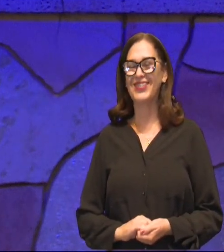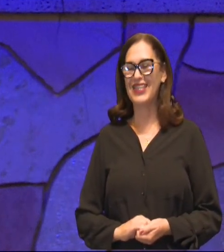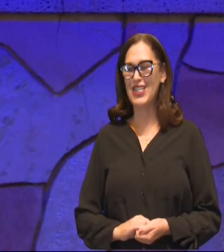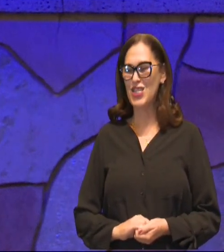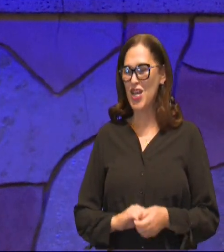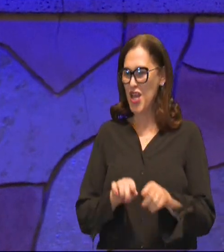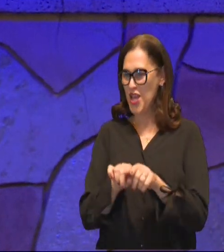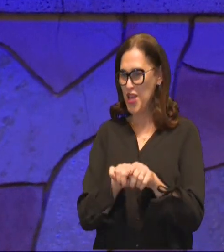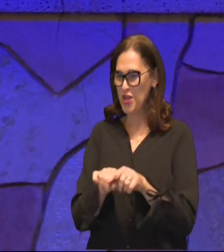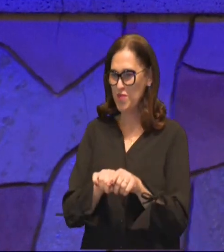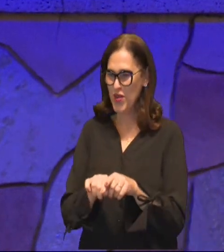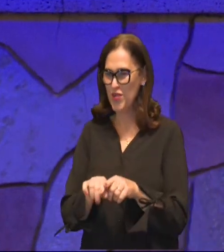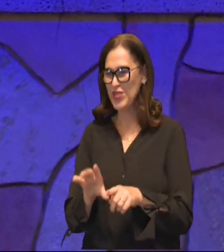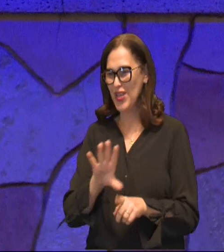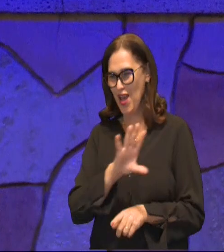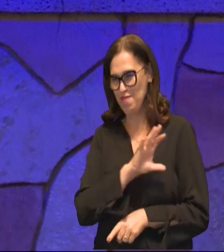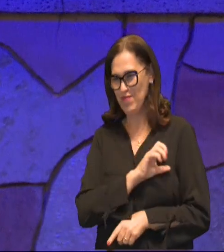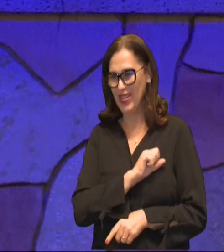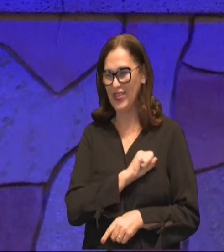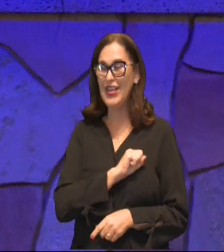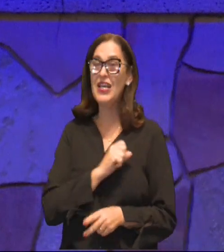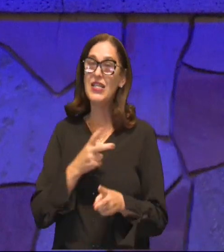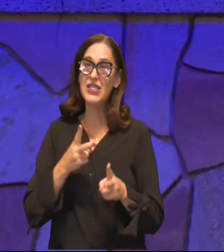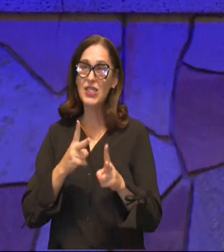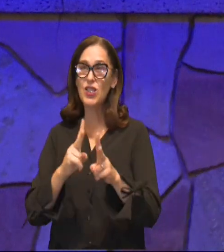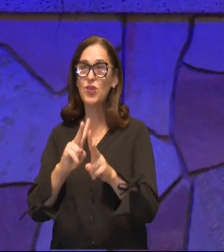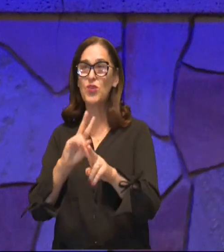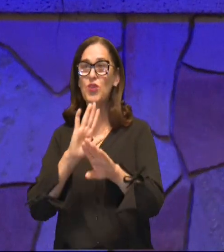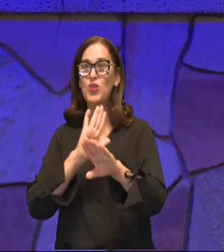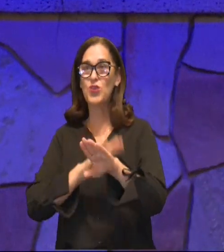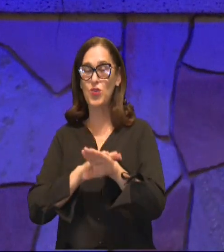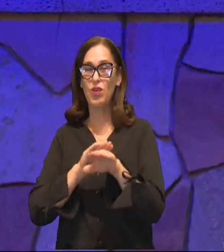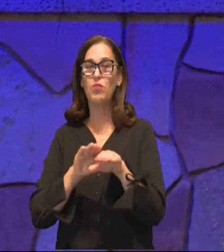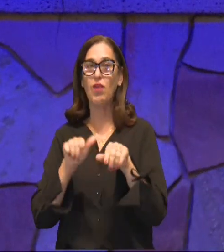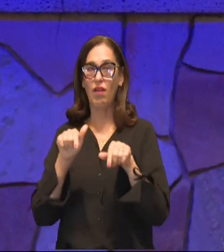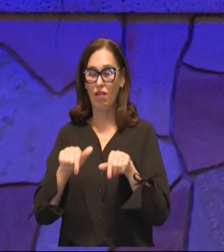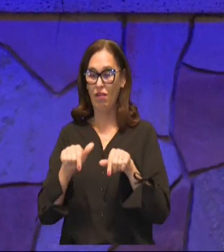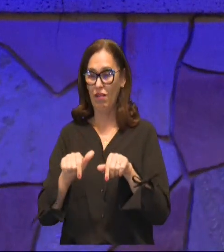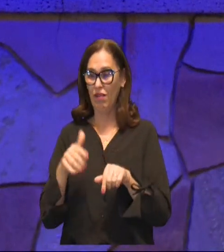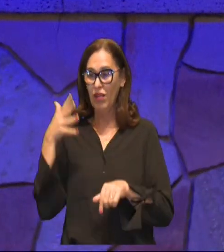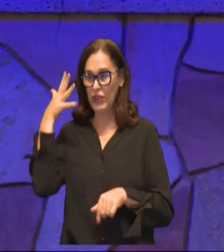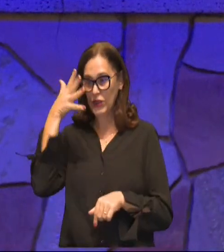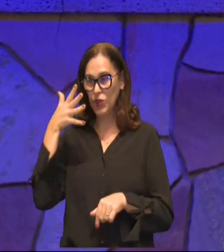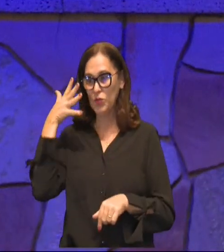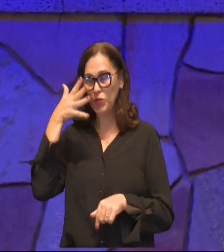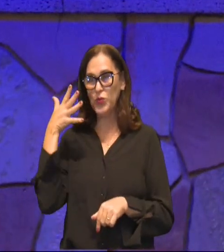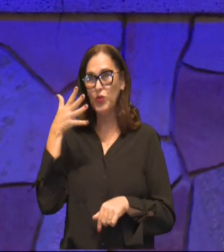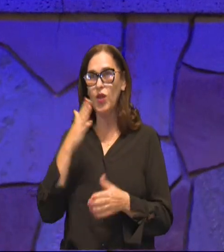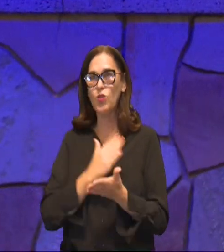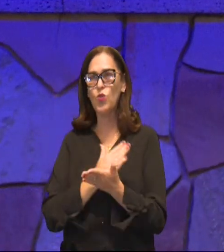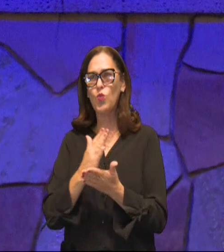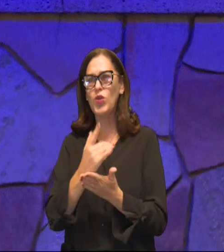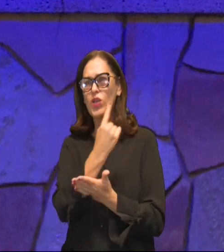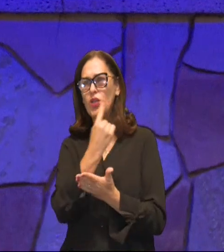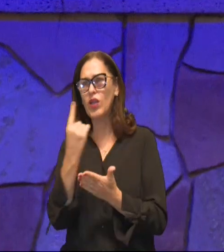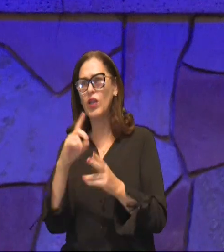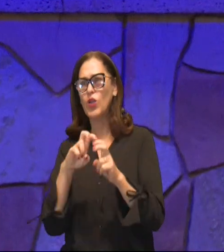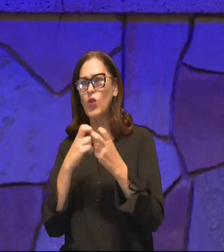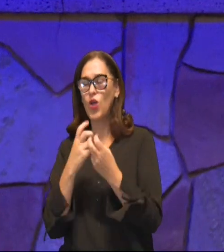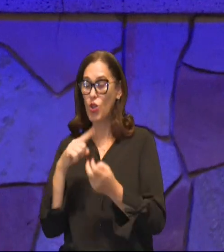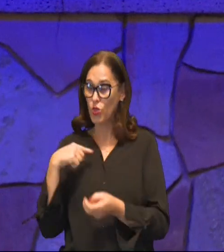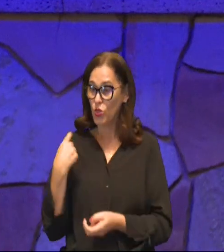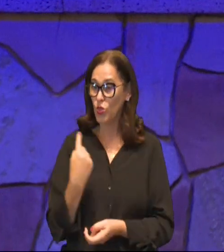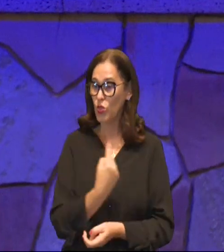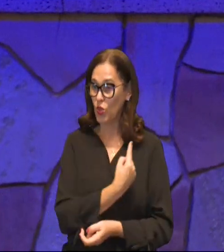Amados irmãos, nós sempre que chegamos a este púlpito, ou aqui na plataforma, no início de cada culto, eu digo nós